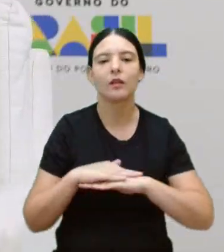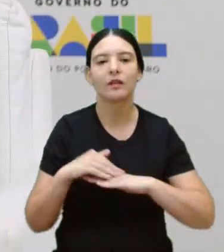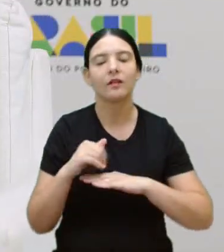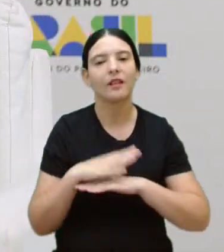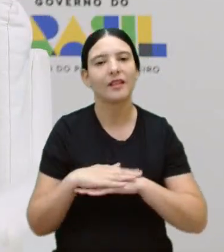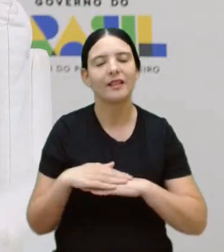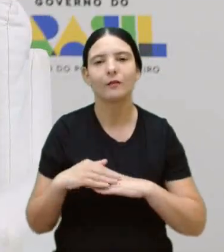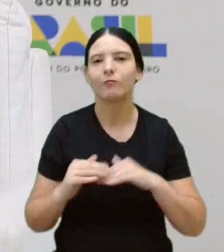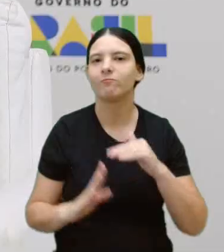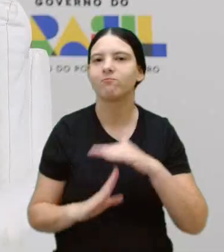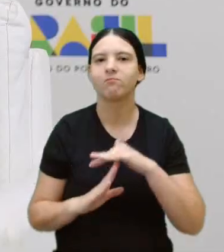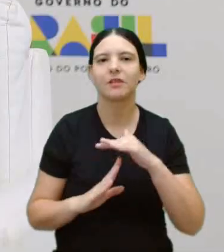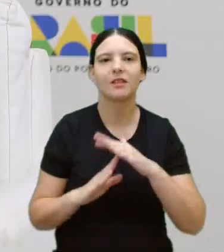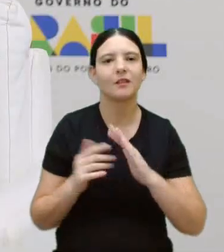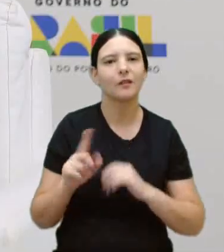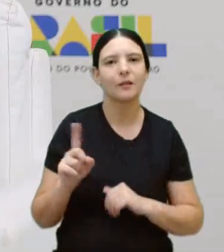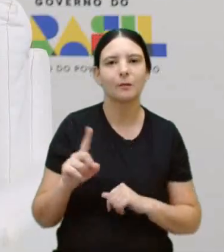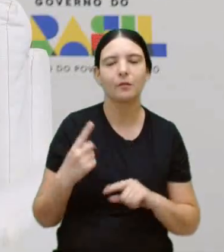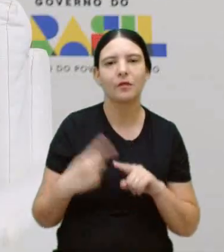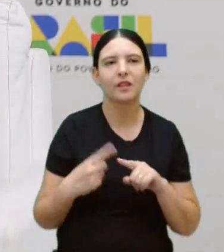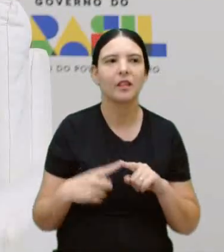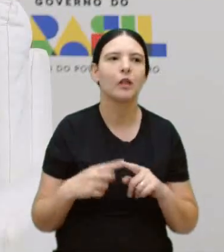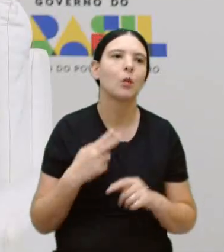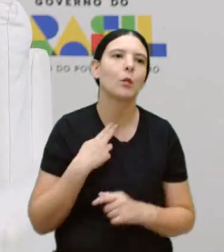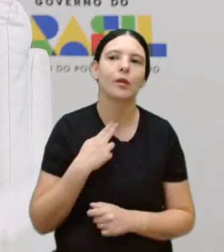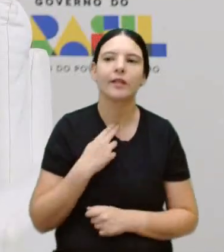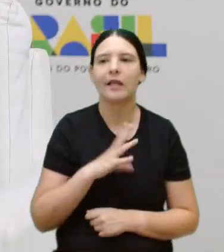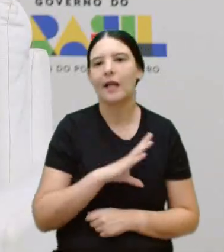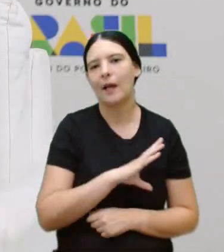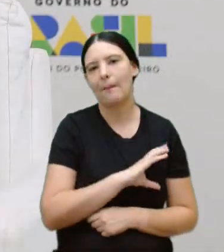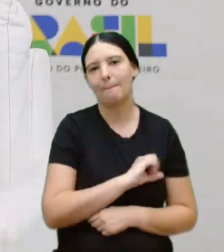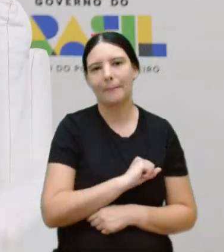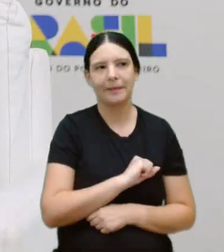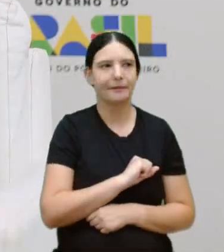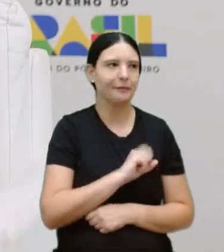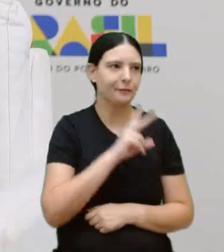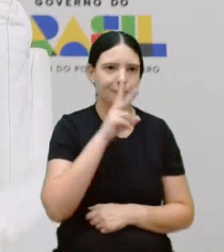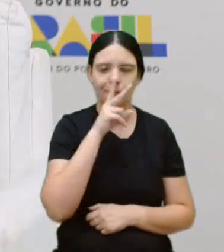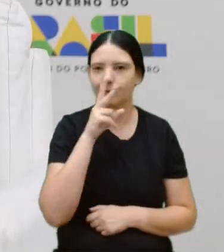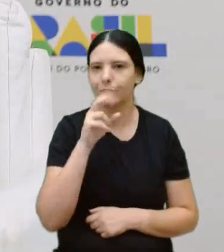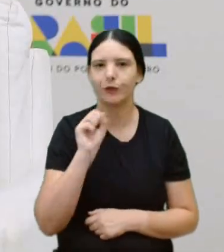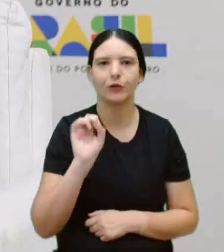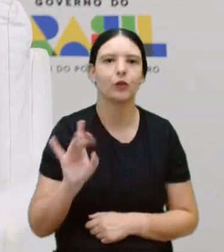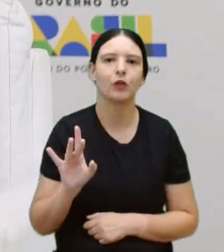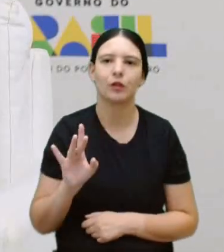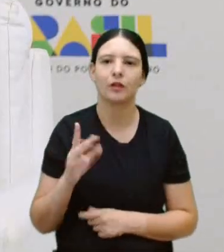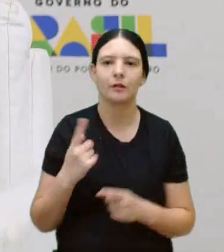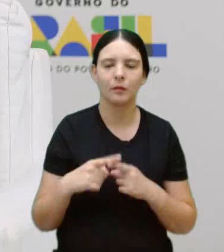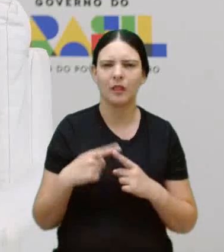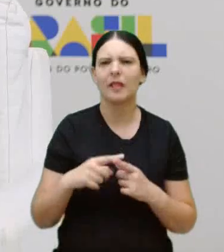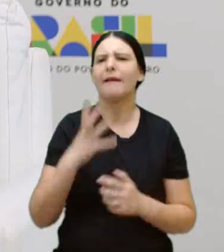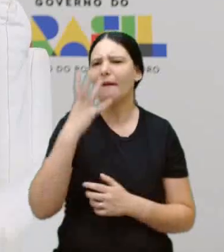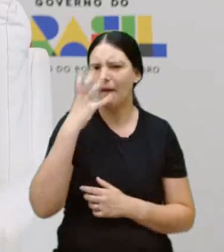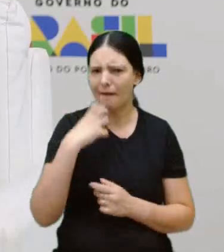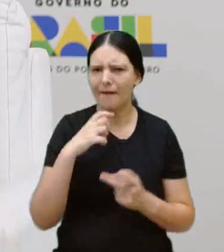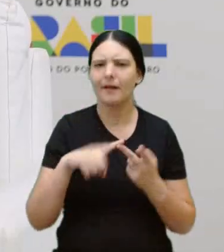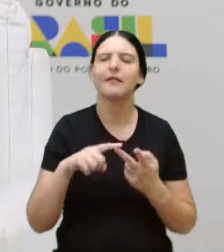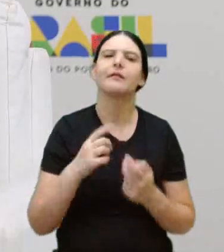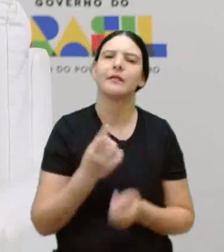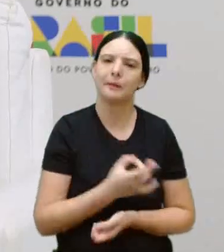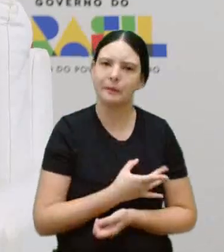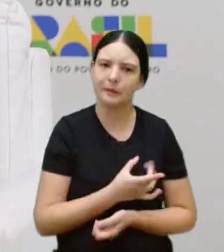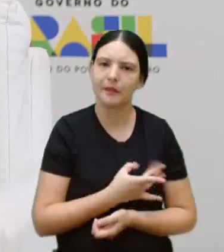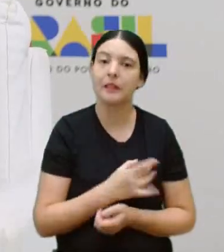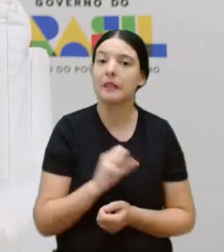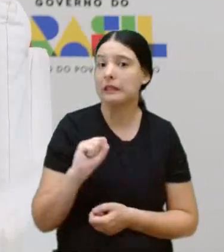ilimitado. Eu não posso amar incondicionalmente. Eu vou ter raiva, medo, mas se o amor estiver no